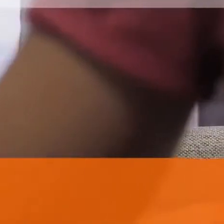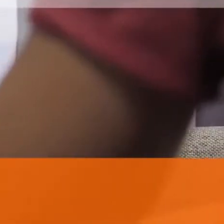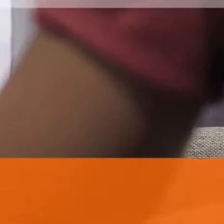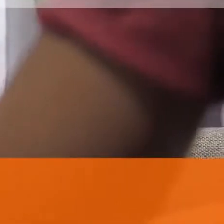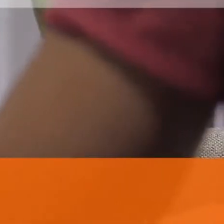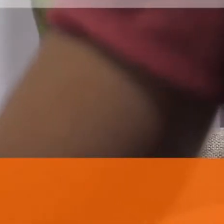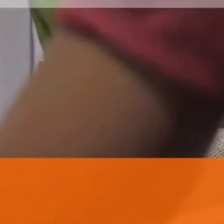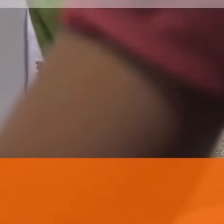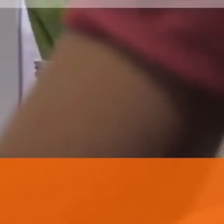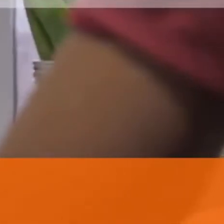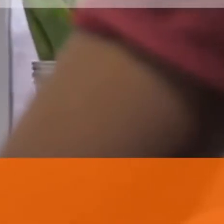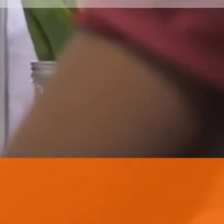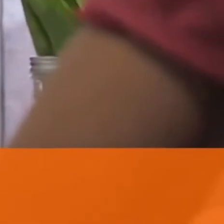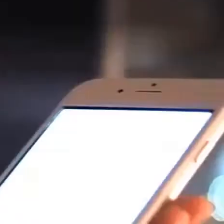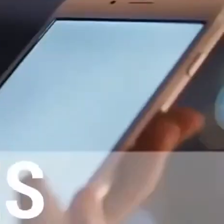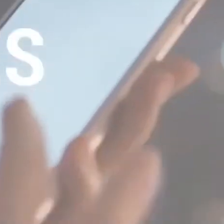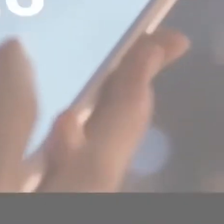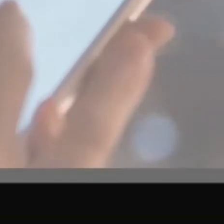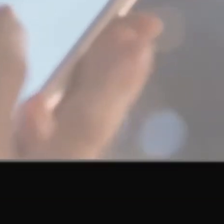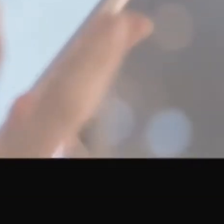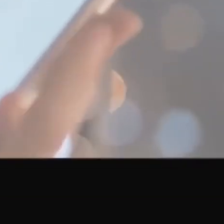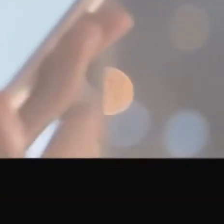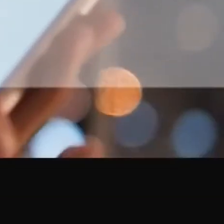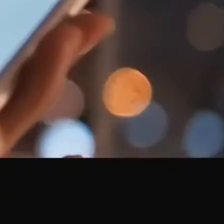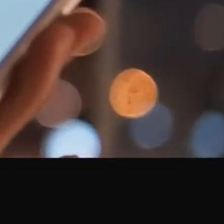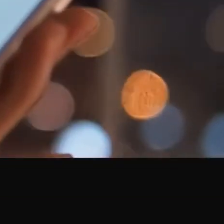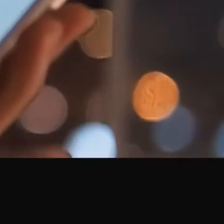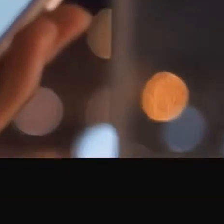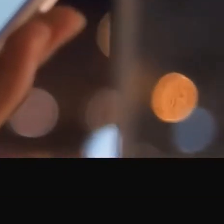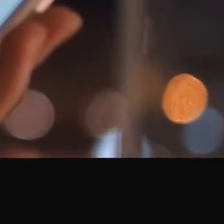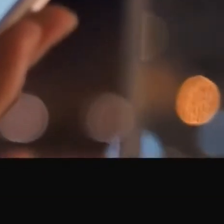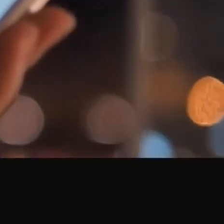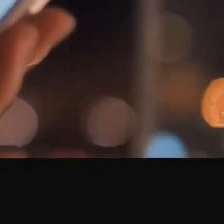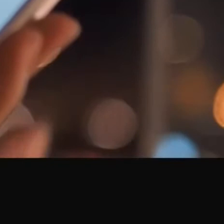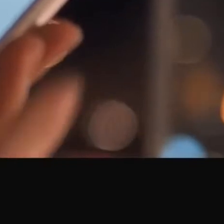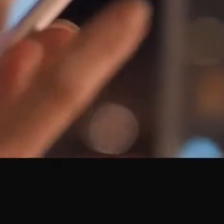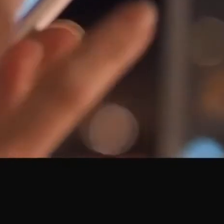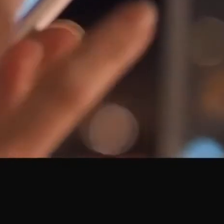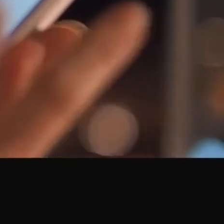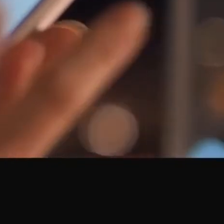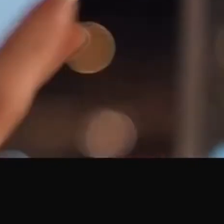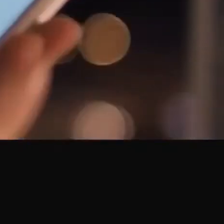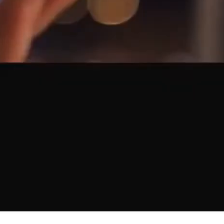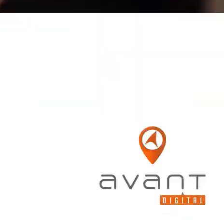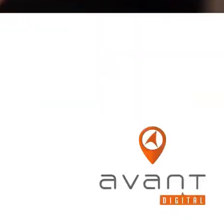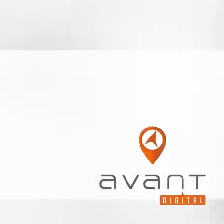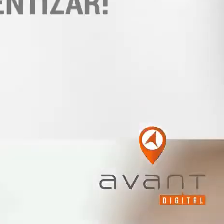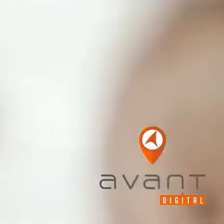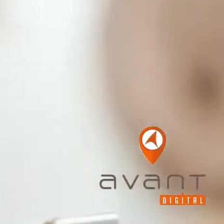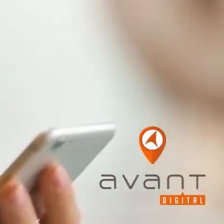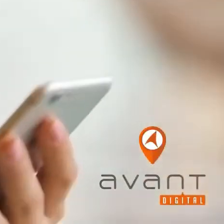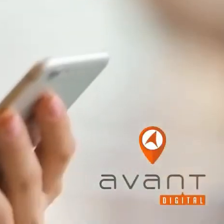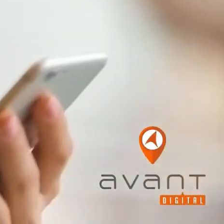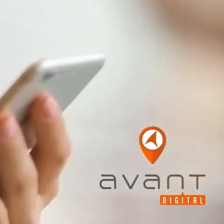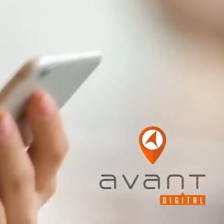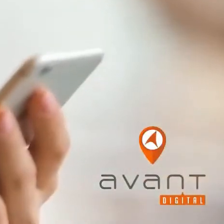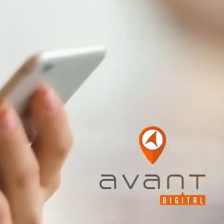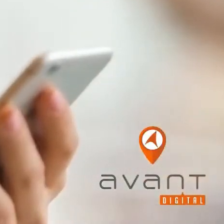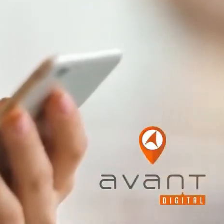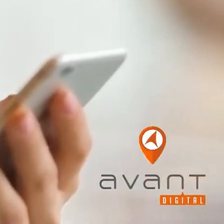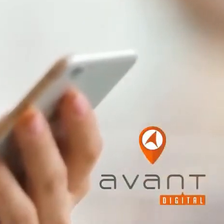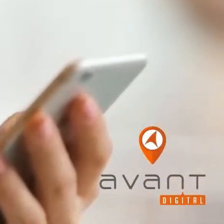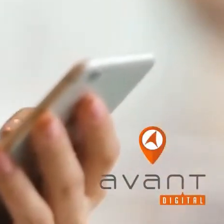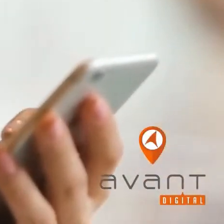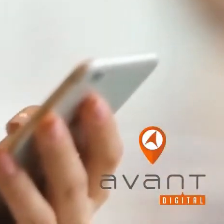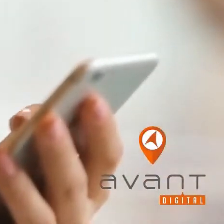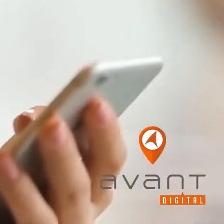precisar ainda mais da sua empresa? Promova ações com conteúdo de informação e que transformem o momento ruim em superação. Utilize suas